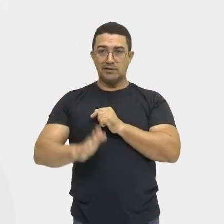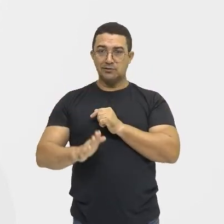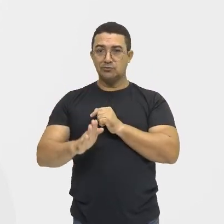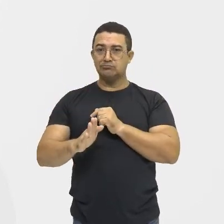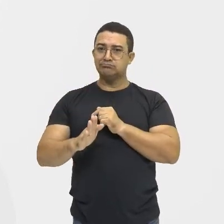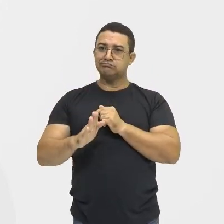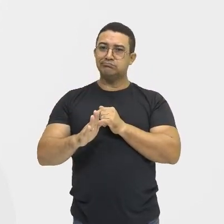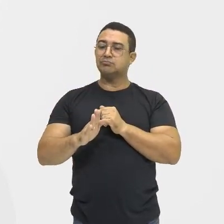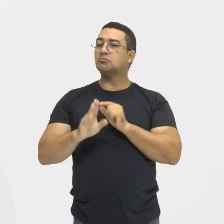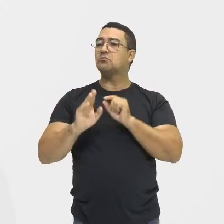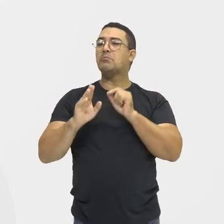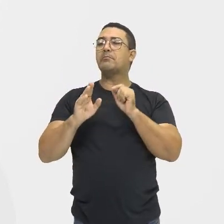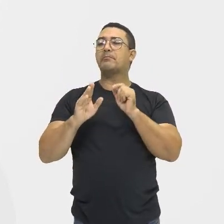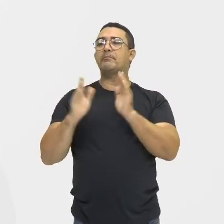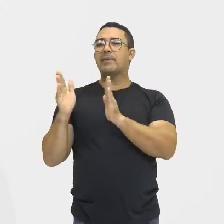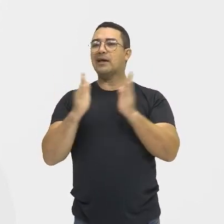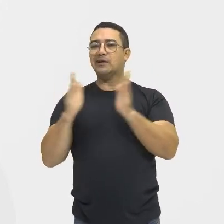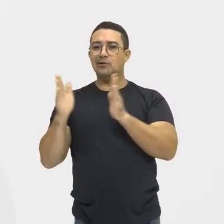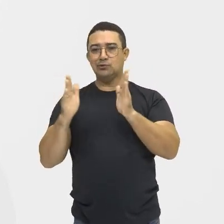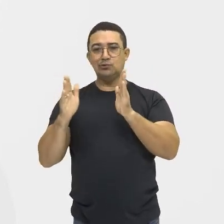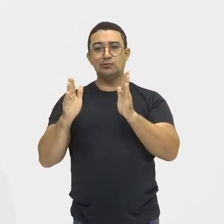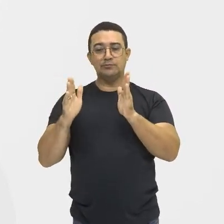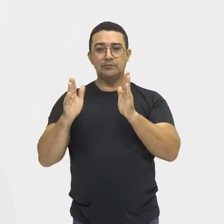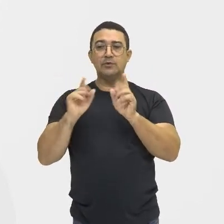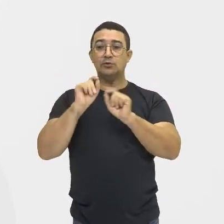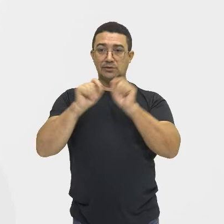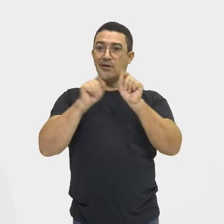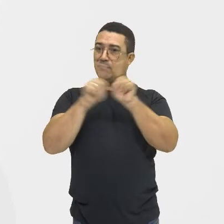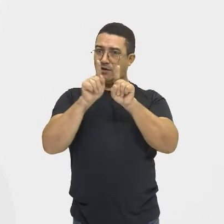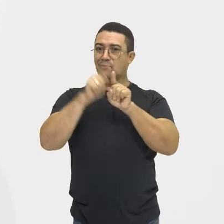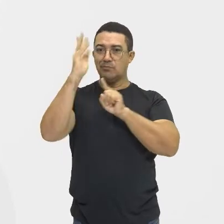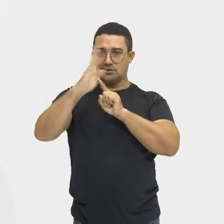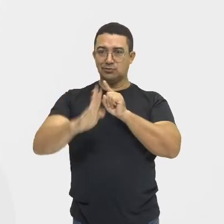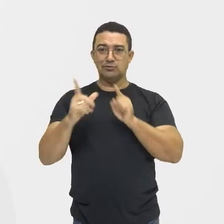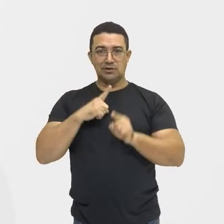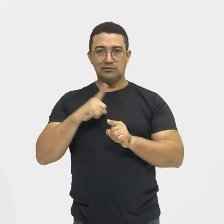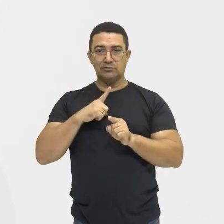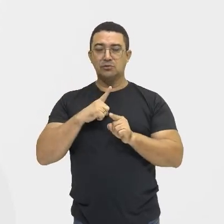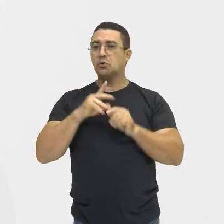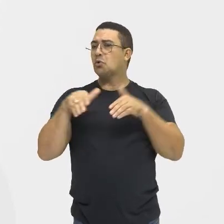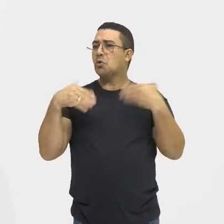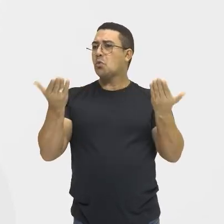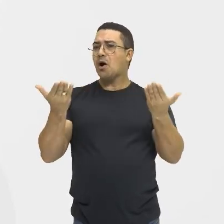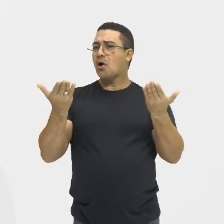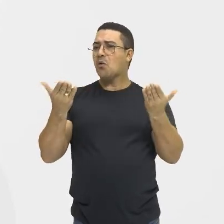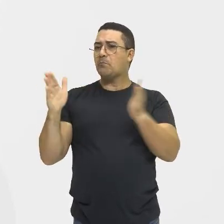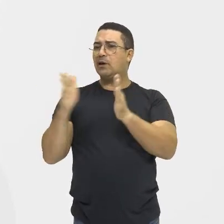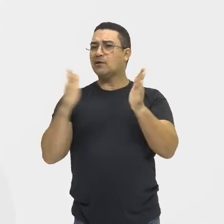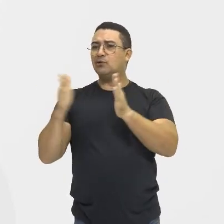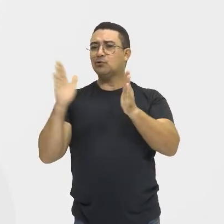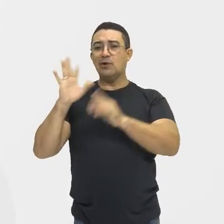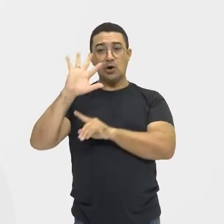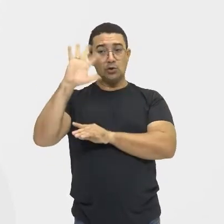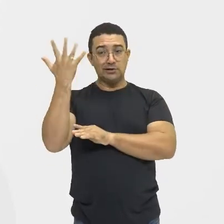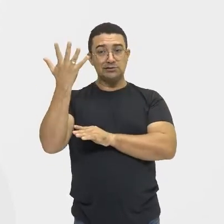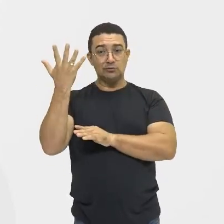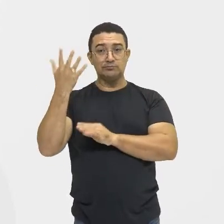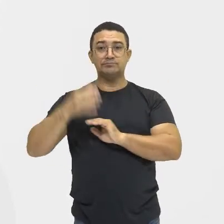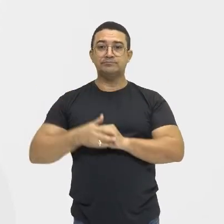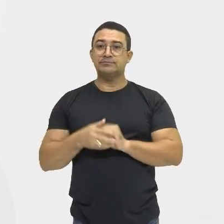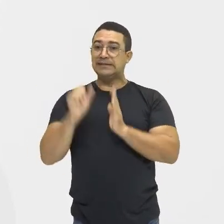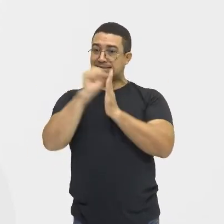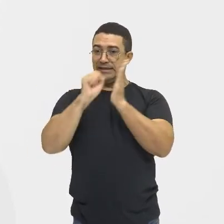Brasil, tá? Então, nós tivemos esse momento no Brasil. Que momento aconteceu isso? No